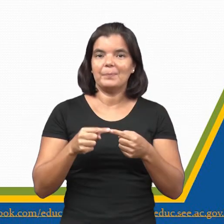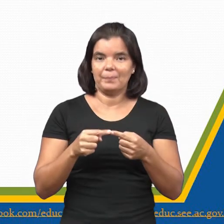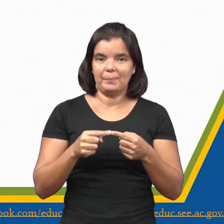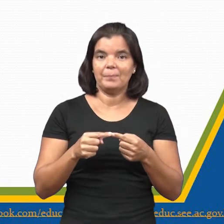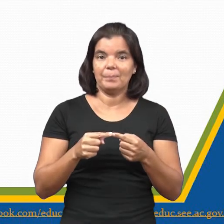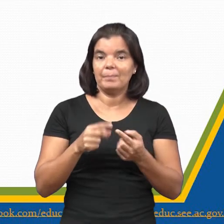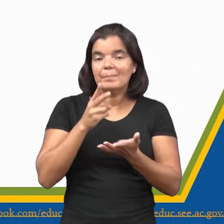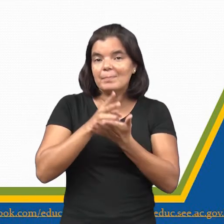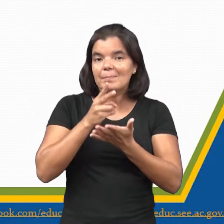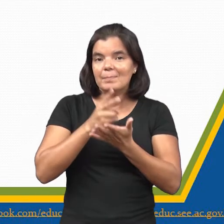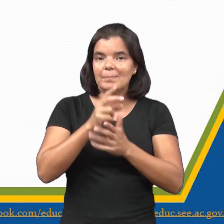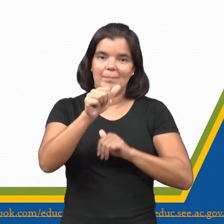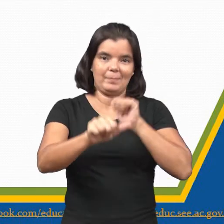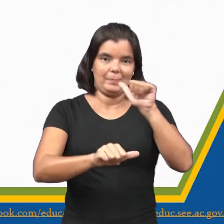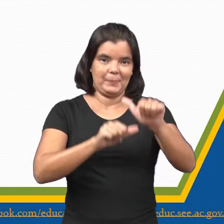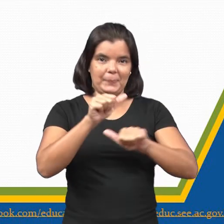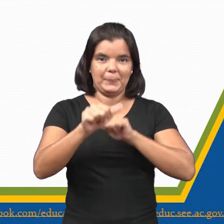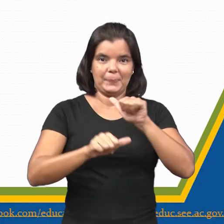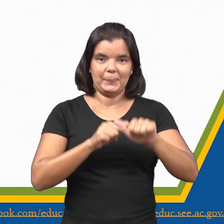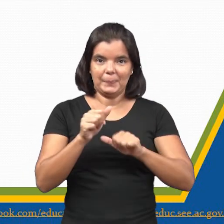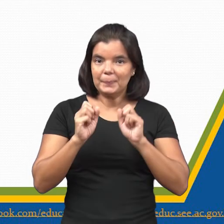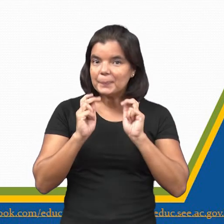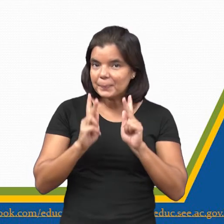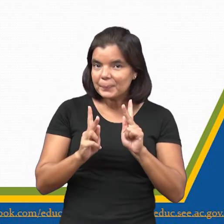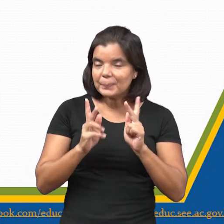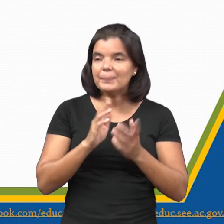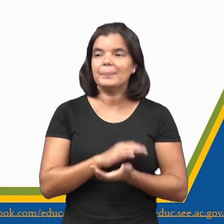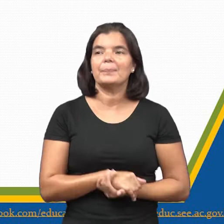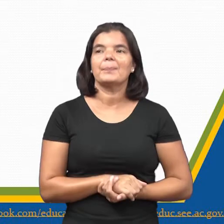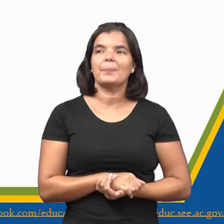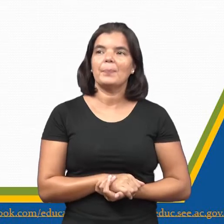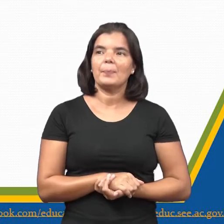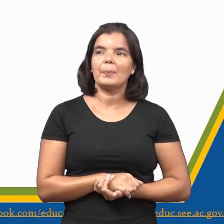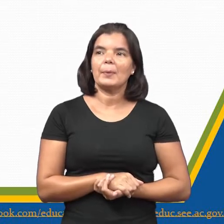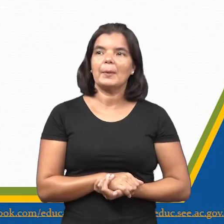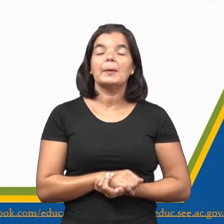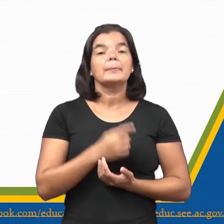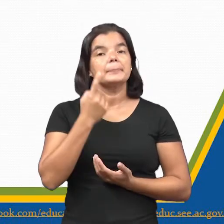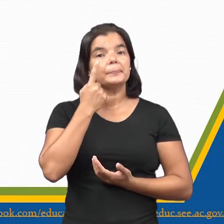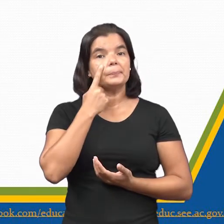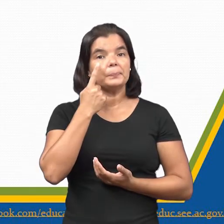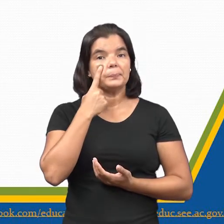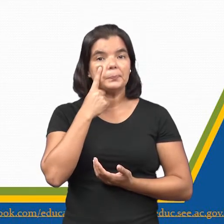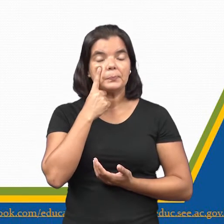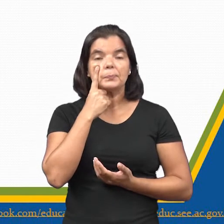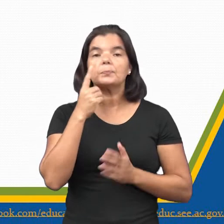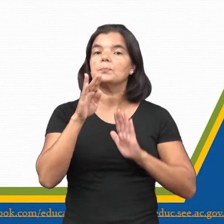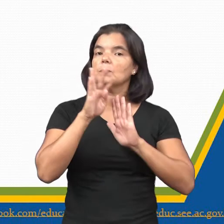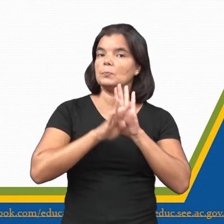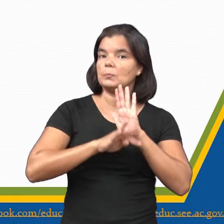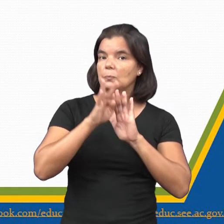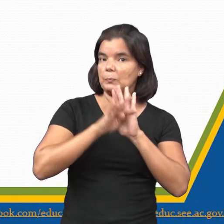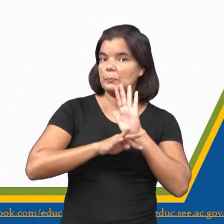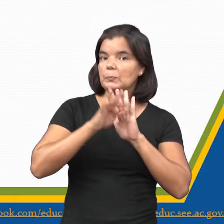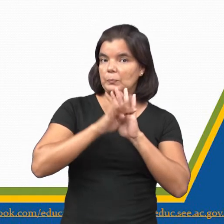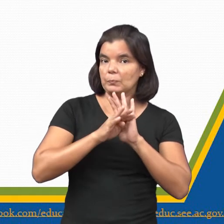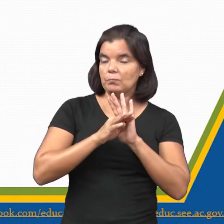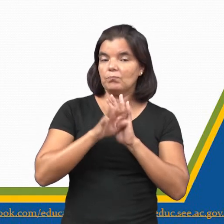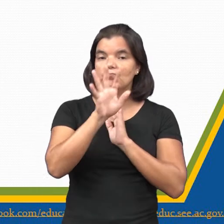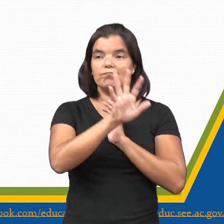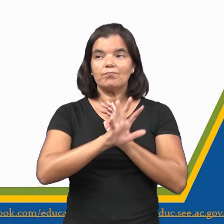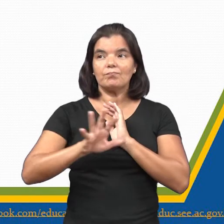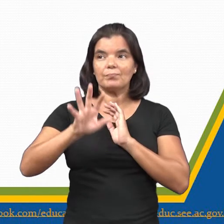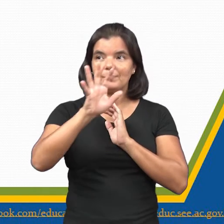que está sendo modificada. Ok? Vamos ver agora esse trecho de Sinais do